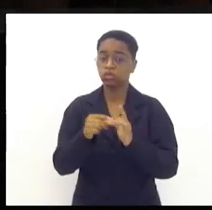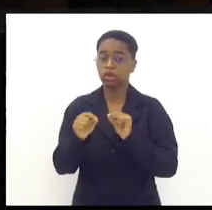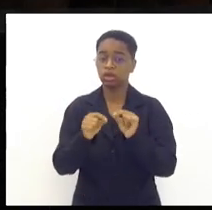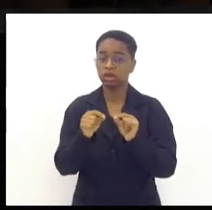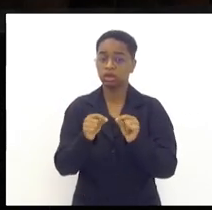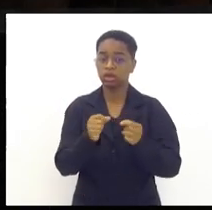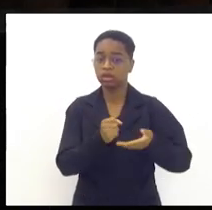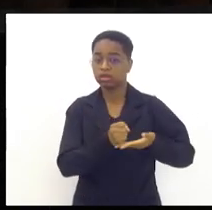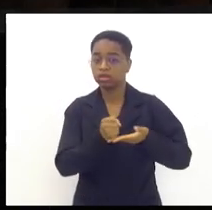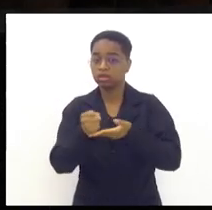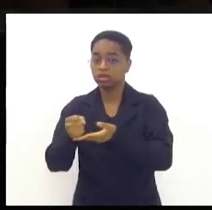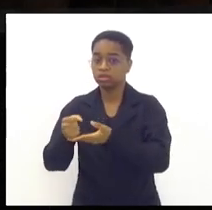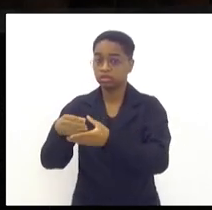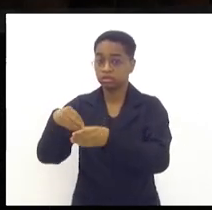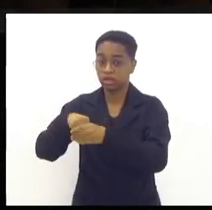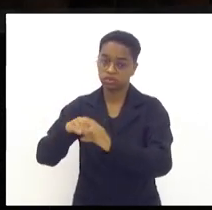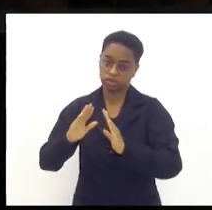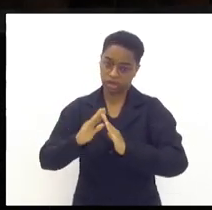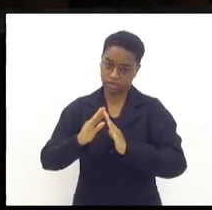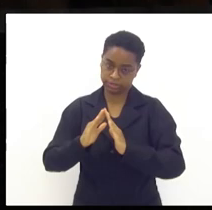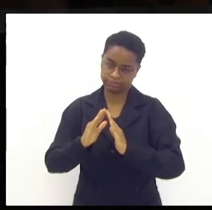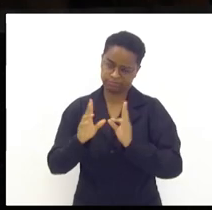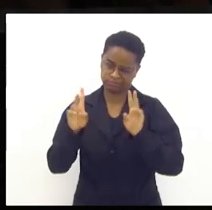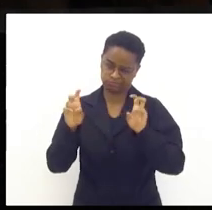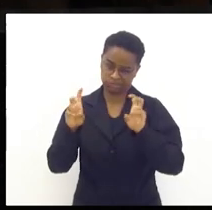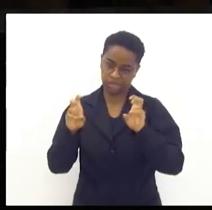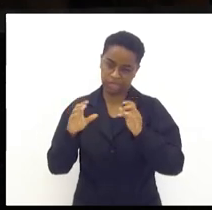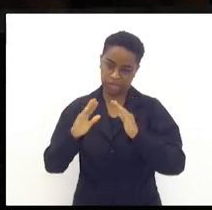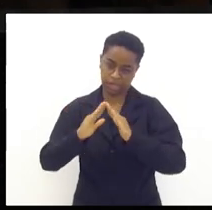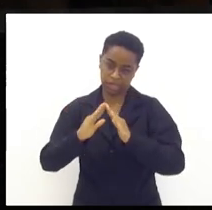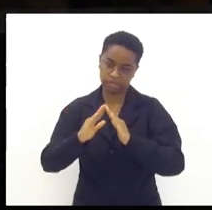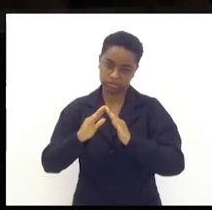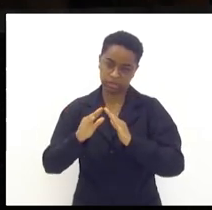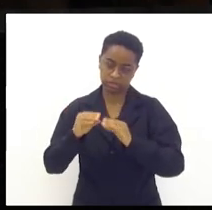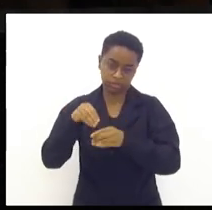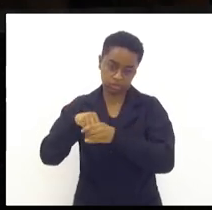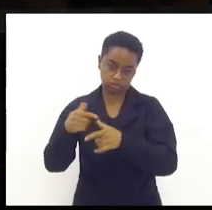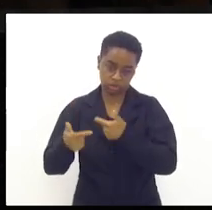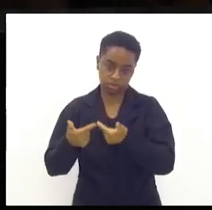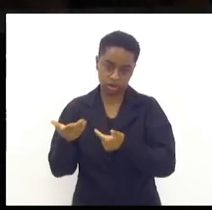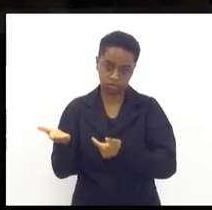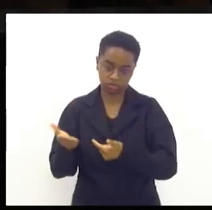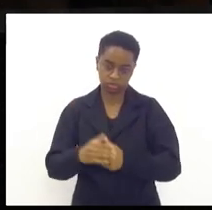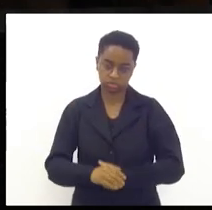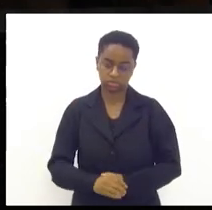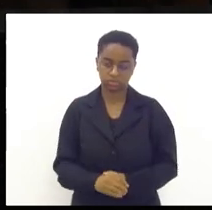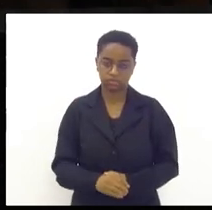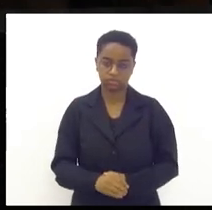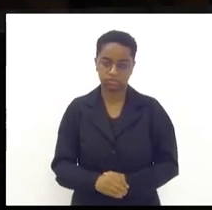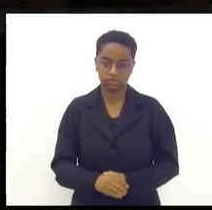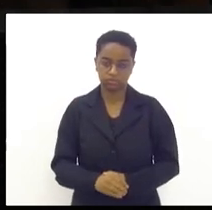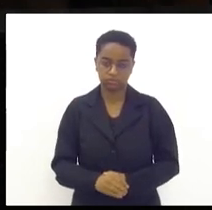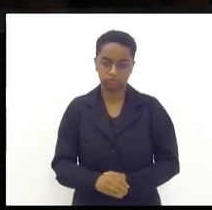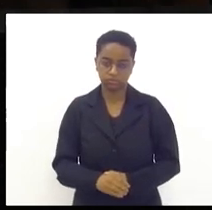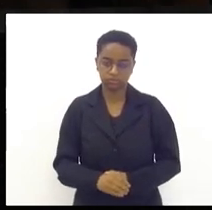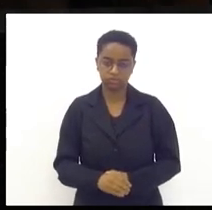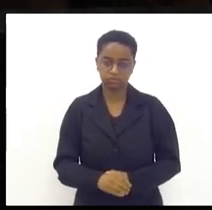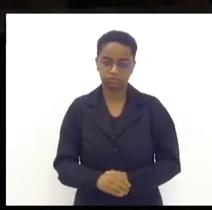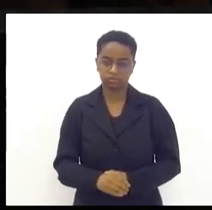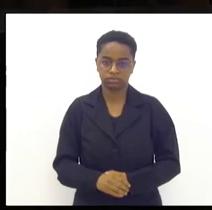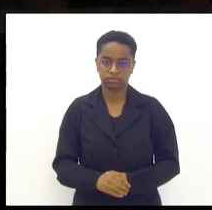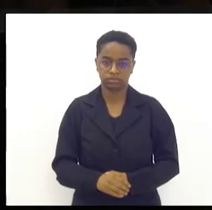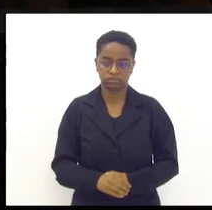de casa, na casa, aí a casa do trabalho. E, posteriormente,